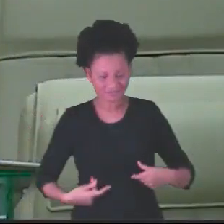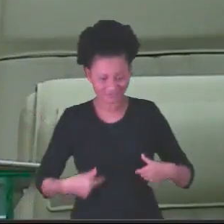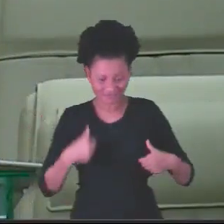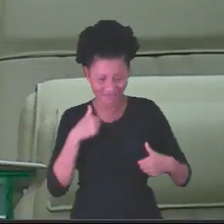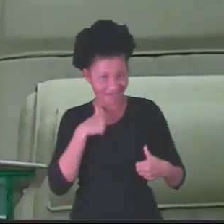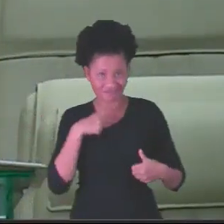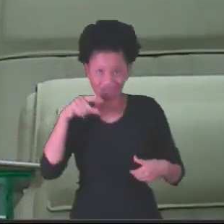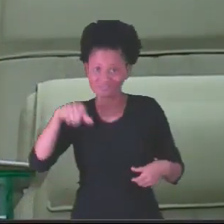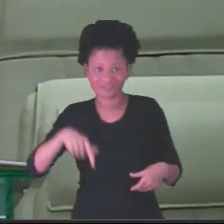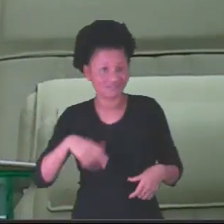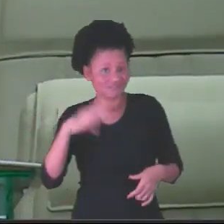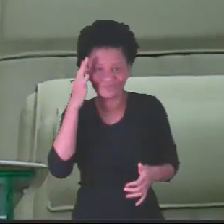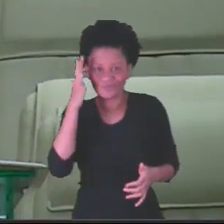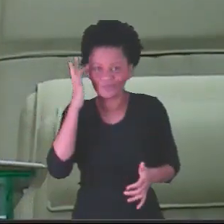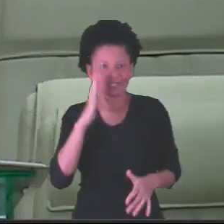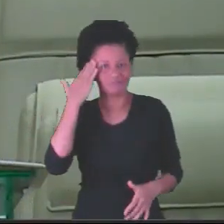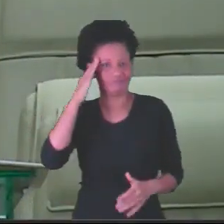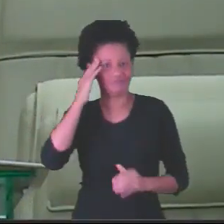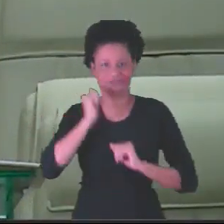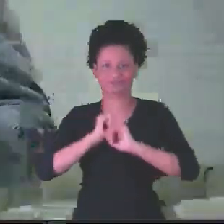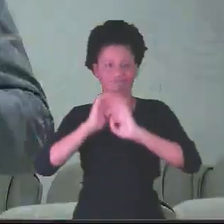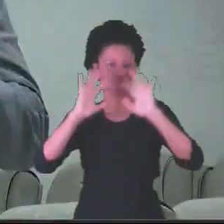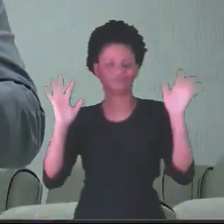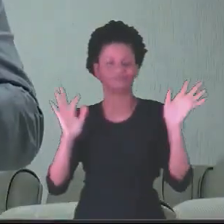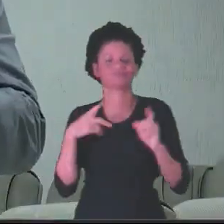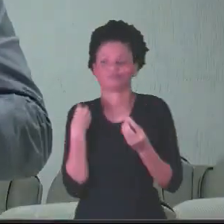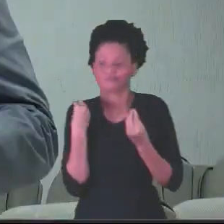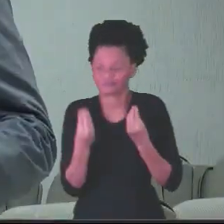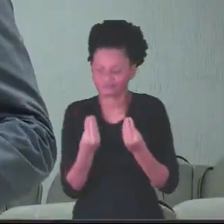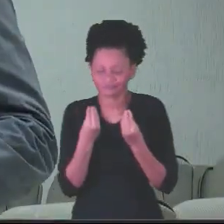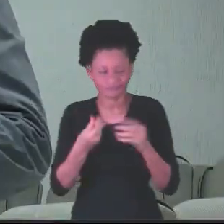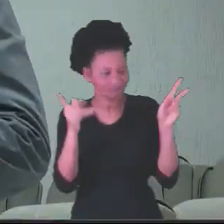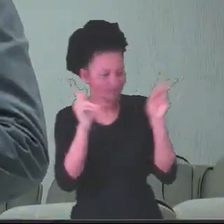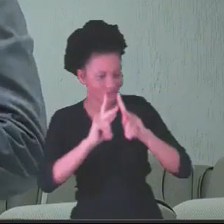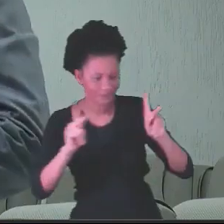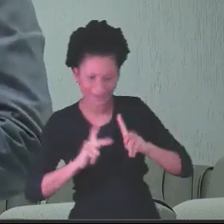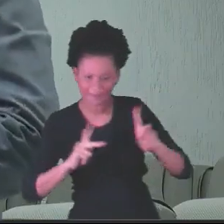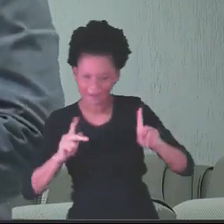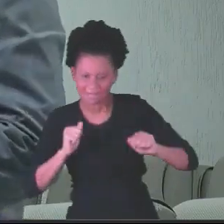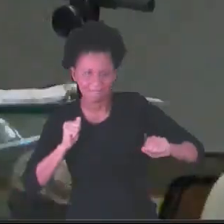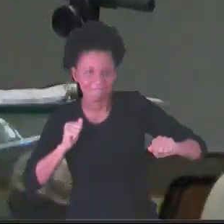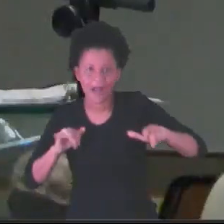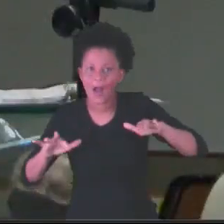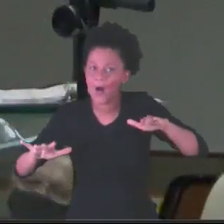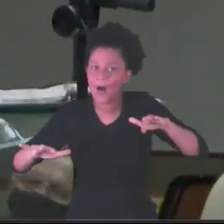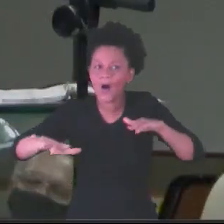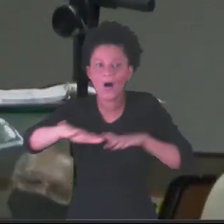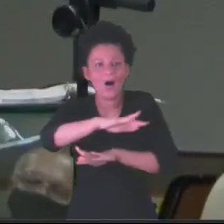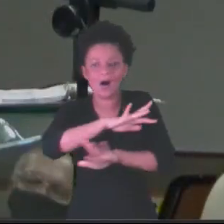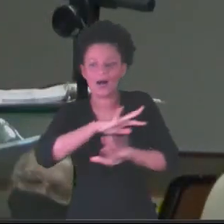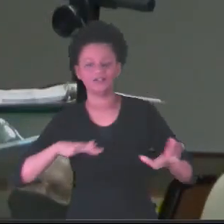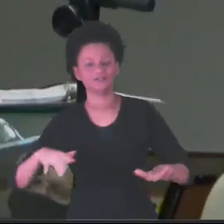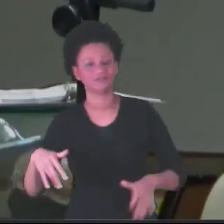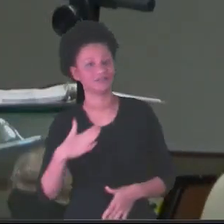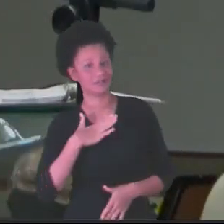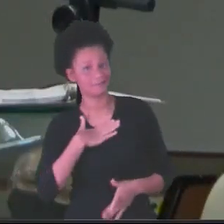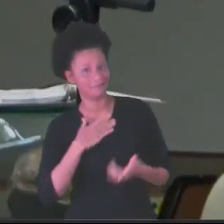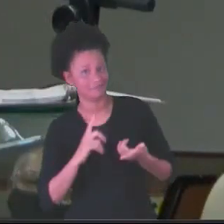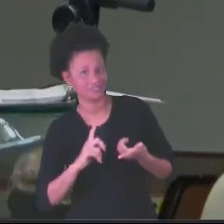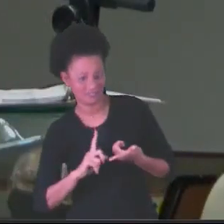compreender e como é que esta paisagem em nossas vidas